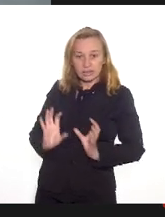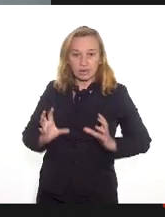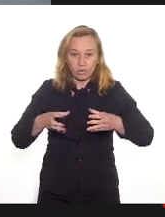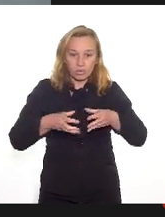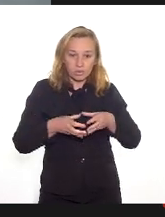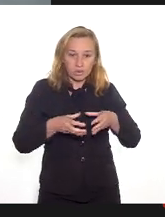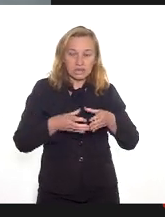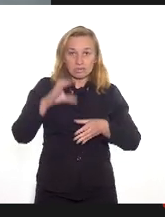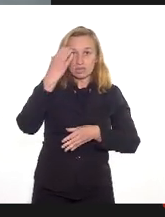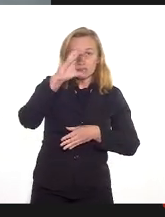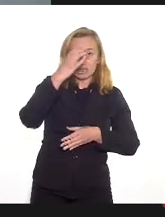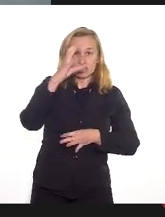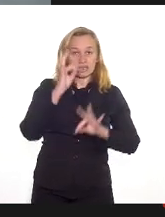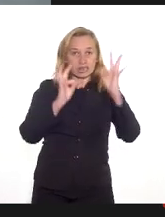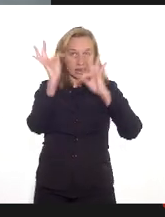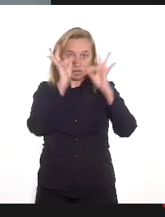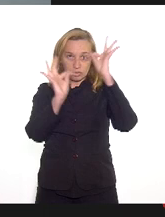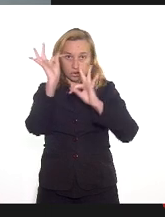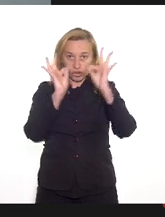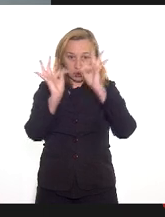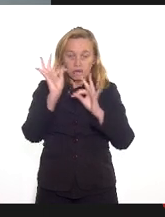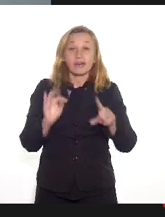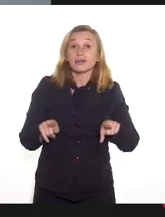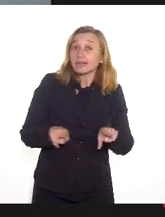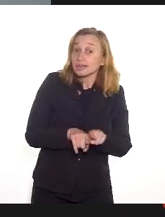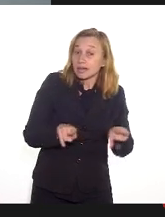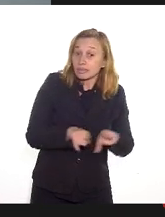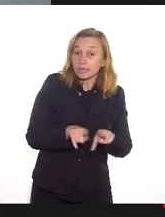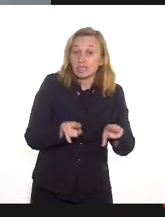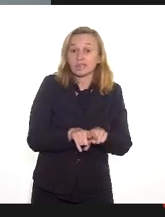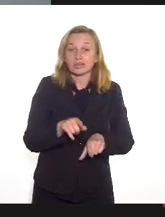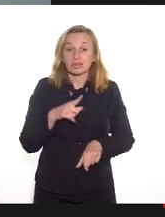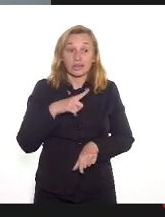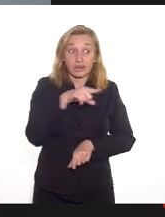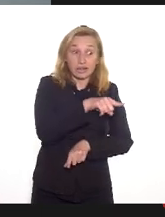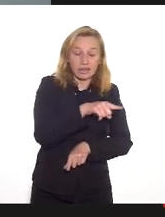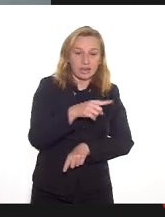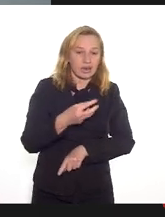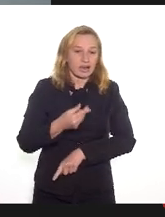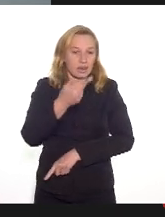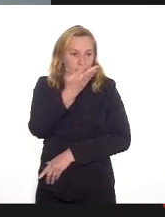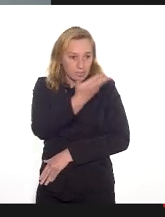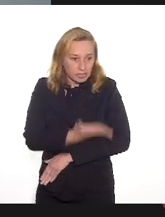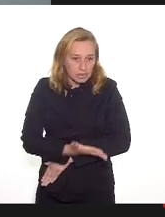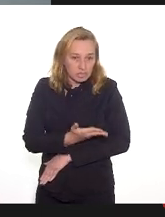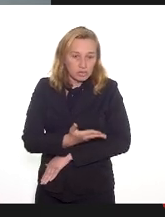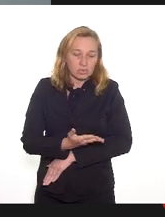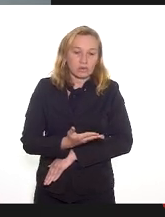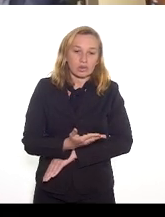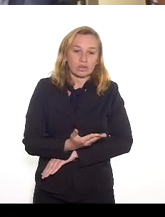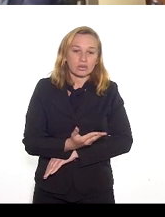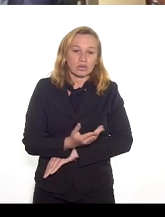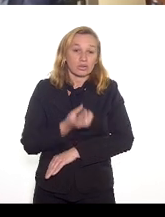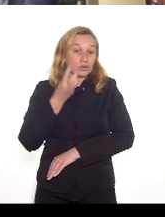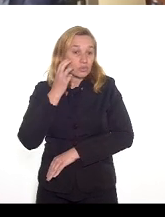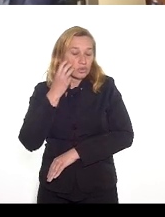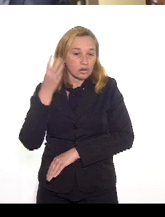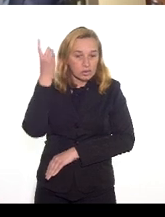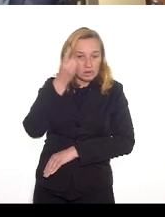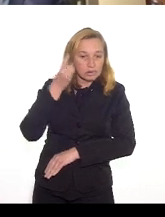de Ciência e Tecnologia, que também tem aí, né, na pessoa do Valdec,